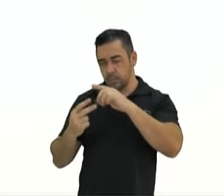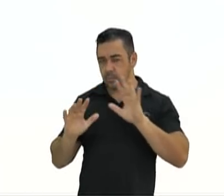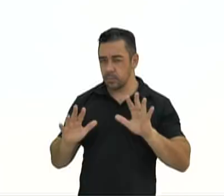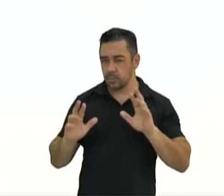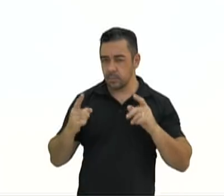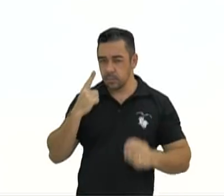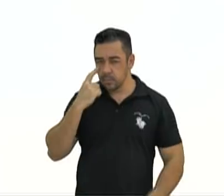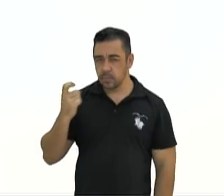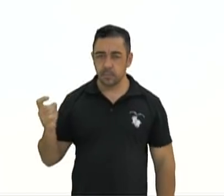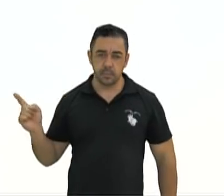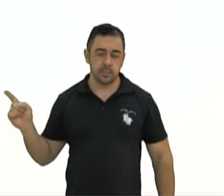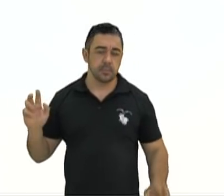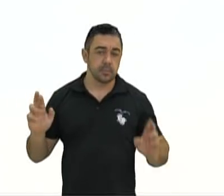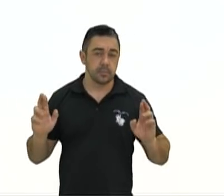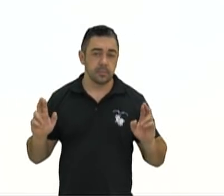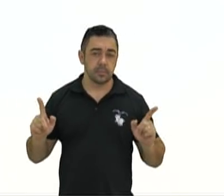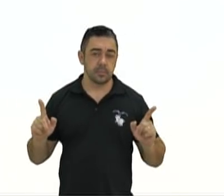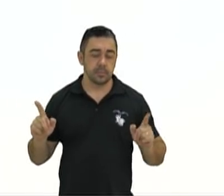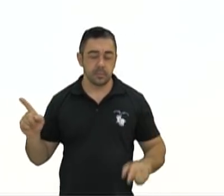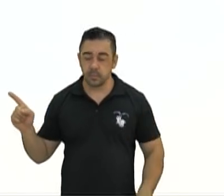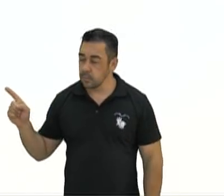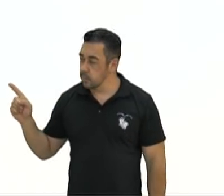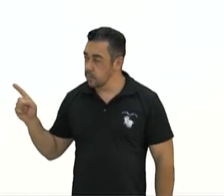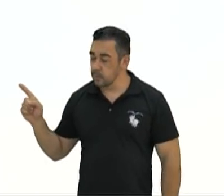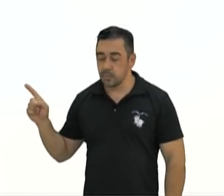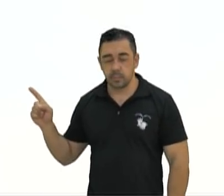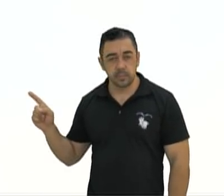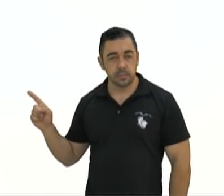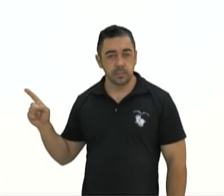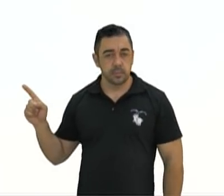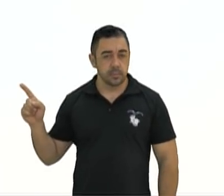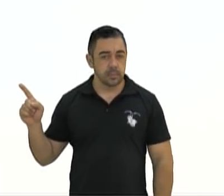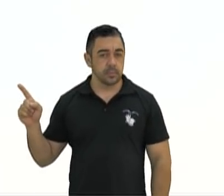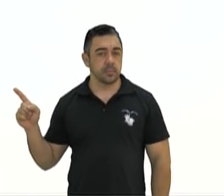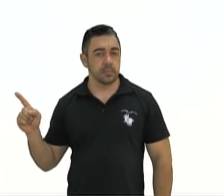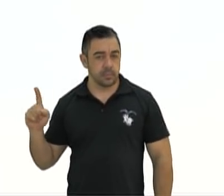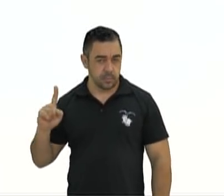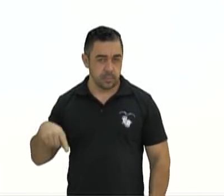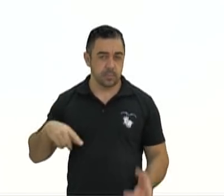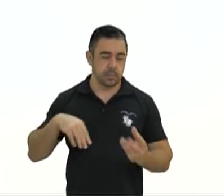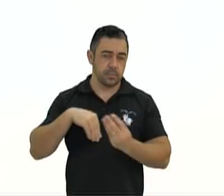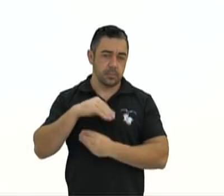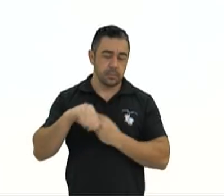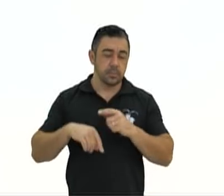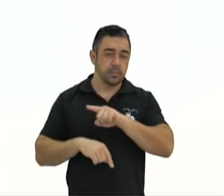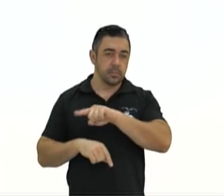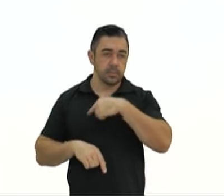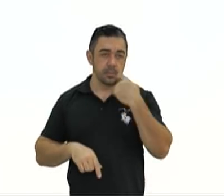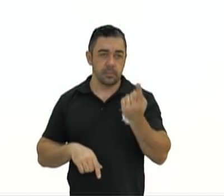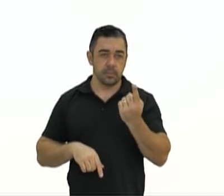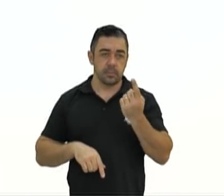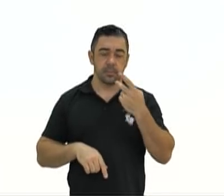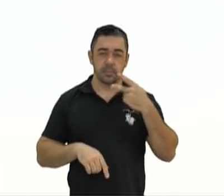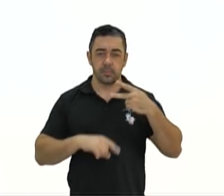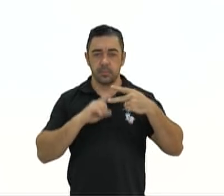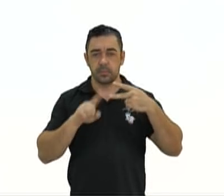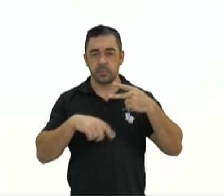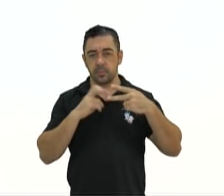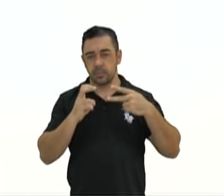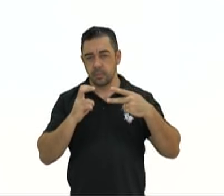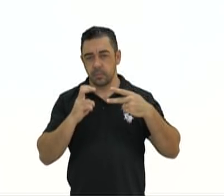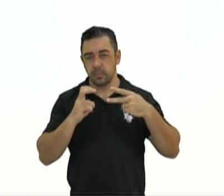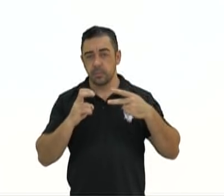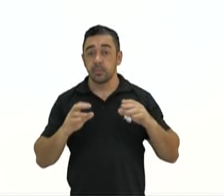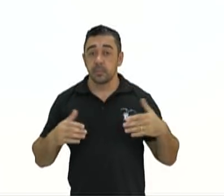que interessante, aqui ele está expresso em forma de fração, né, de número misto. E aqui ele foi expresso em forma de